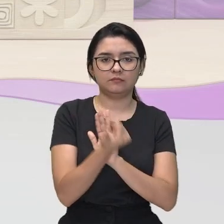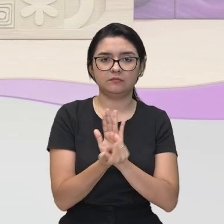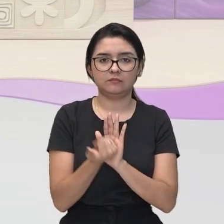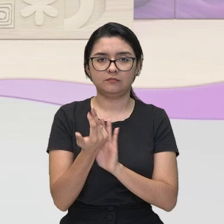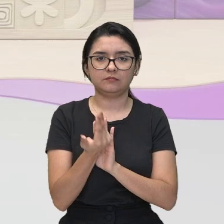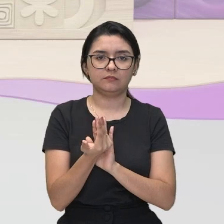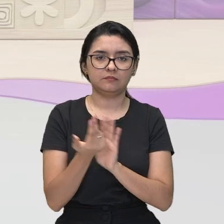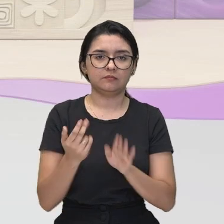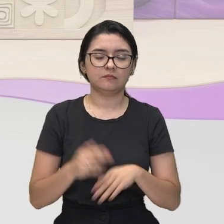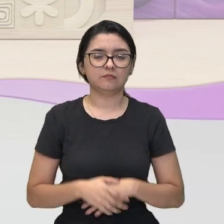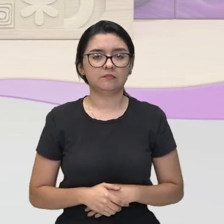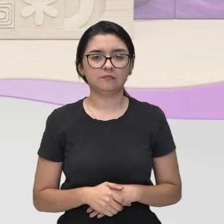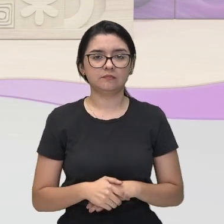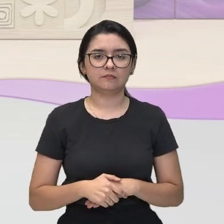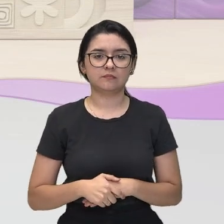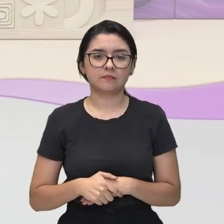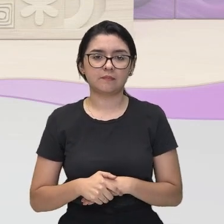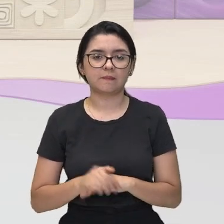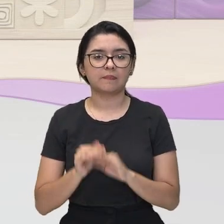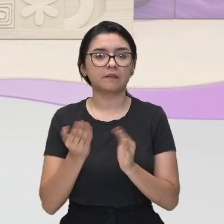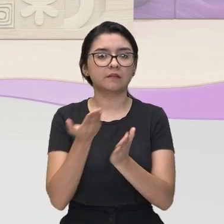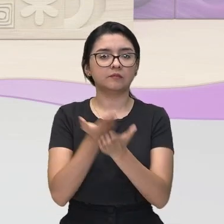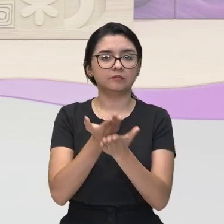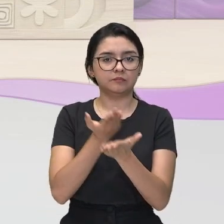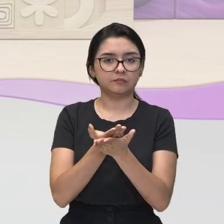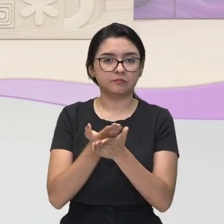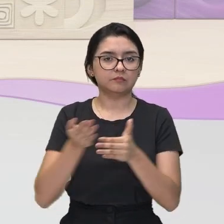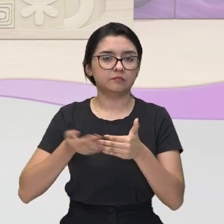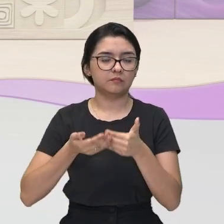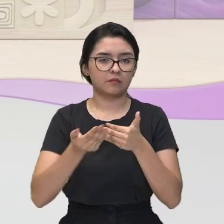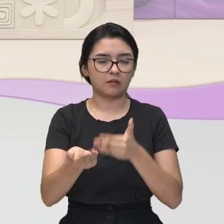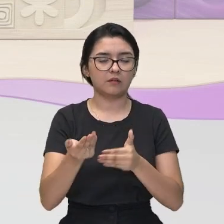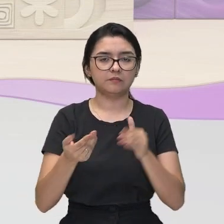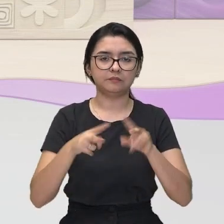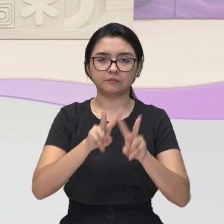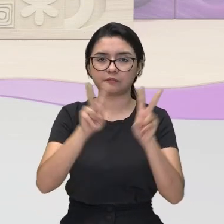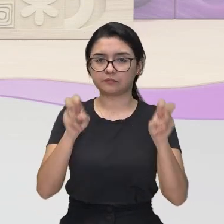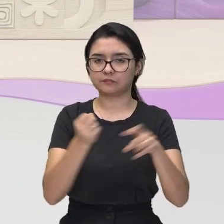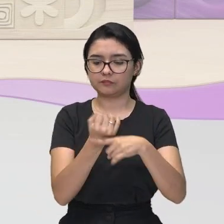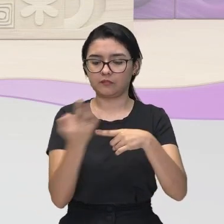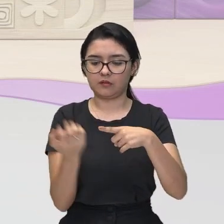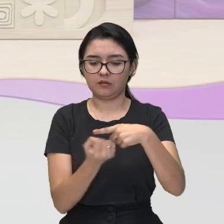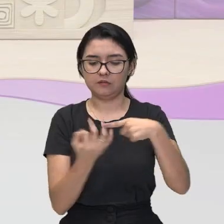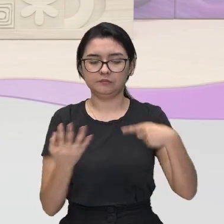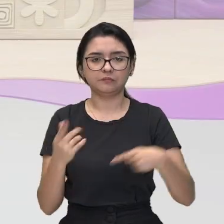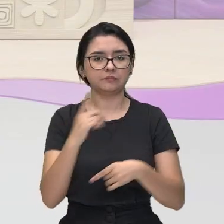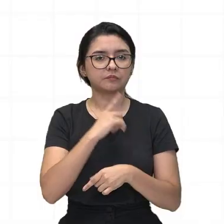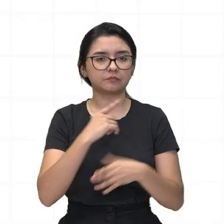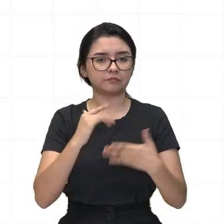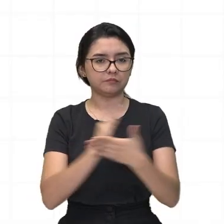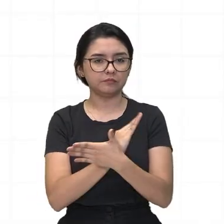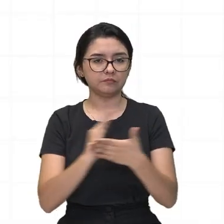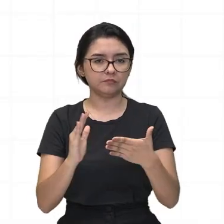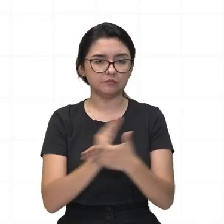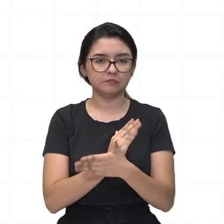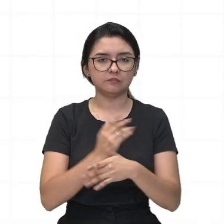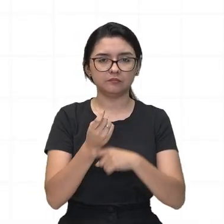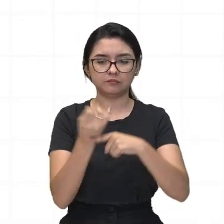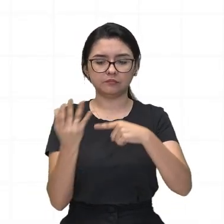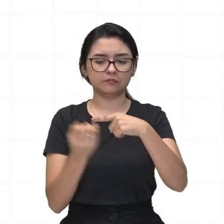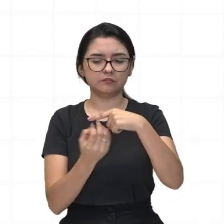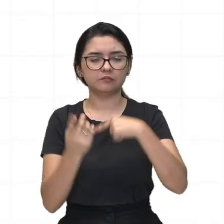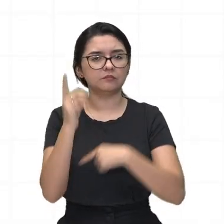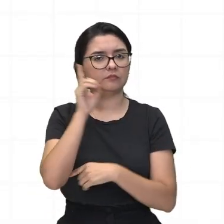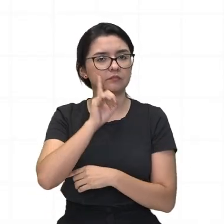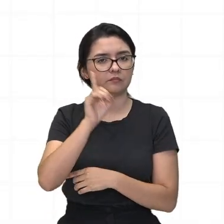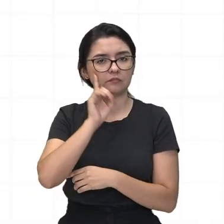Beleza? Vamos continuar aqui o estudo de frações. Tá legal? Porque nós temos uma situação de as frações no dia a dia. Olha o que o professor